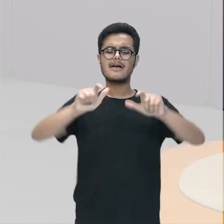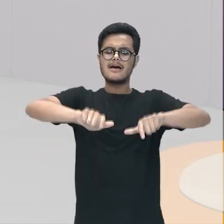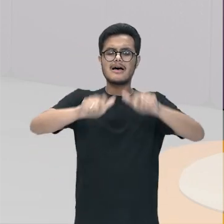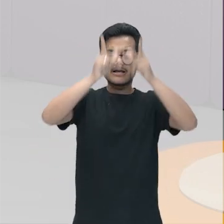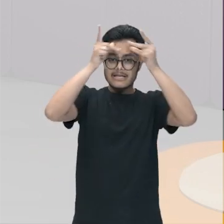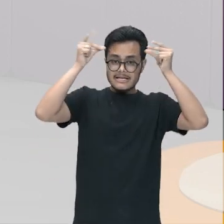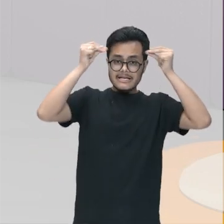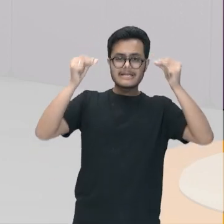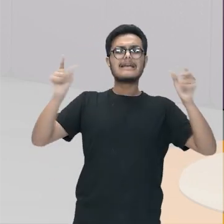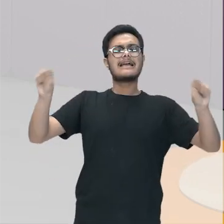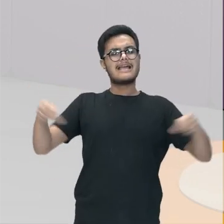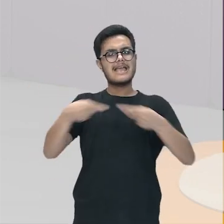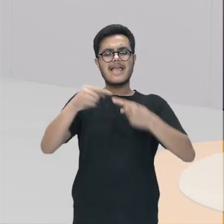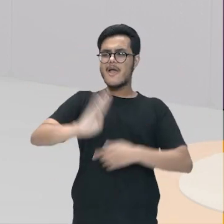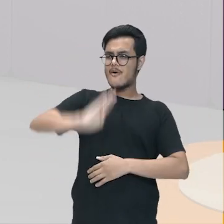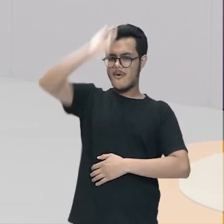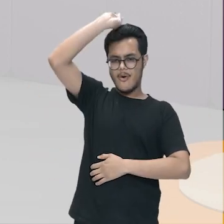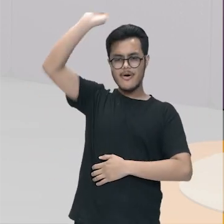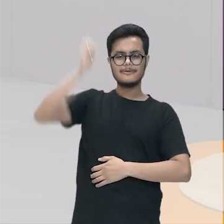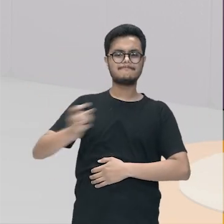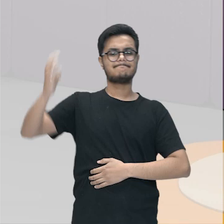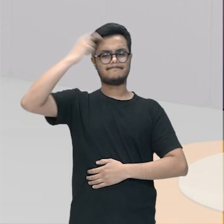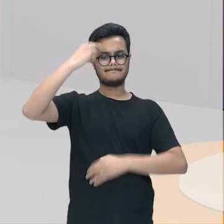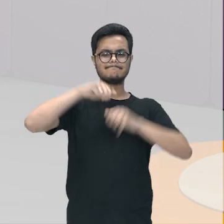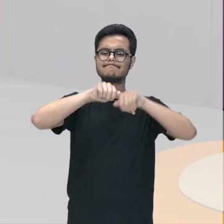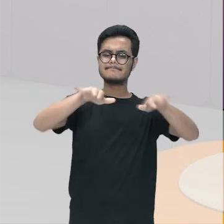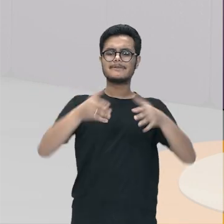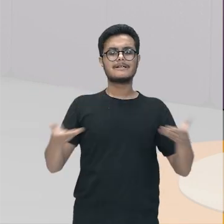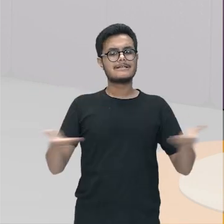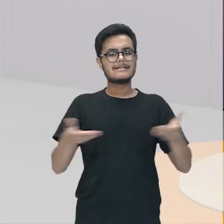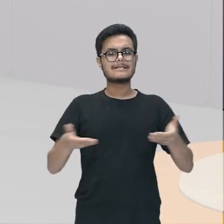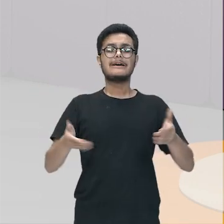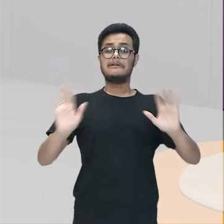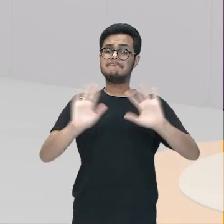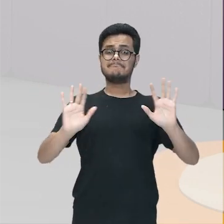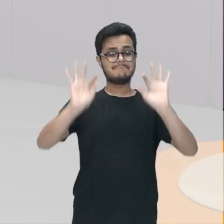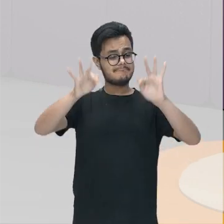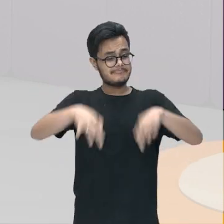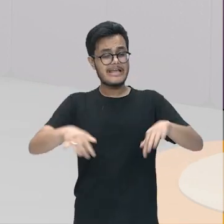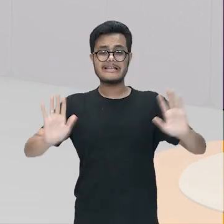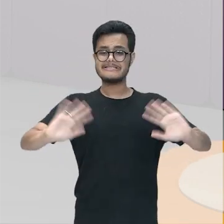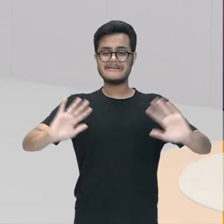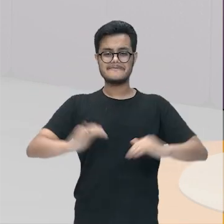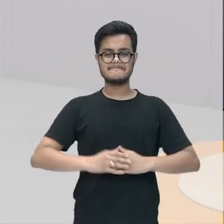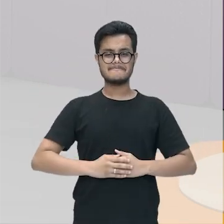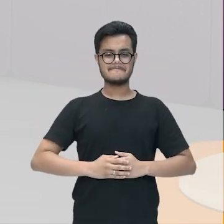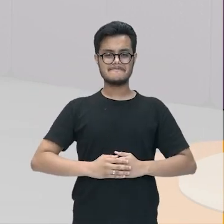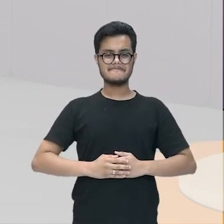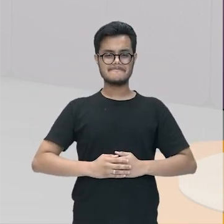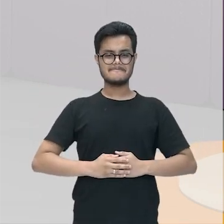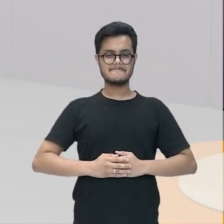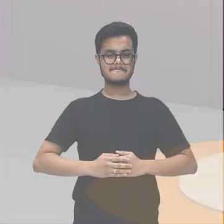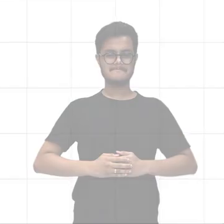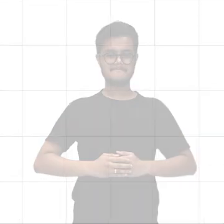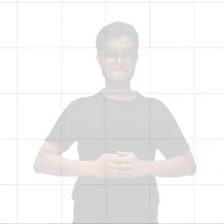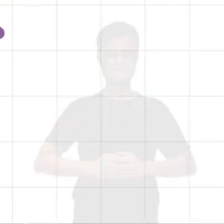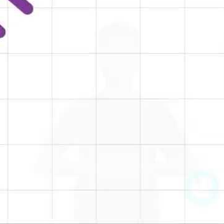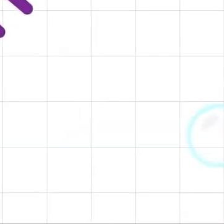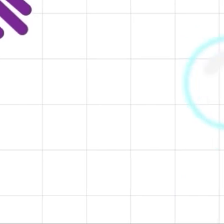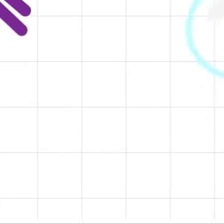então trabalhar sobre este legado, sobre esta cultura greco-romana, e por aqui então a professora se despede.